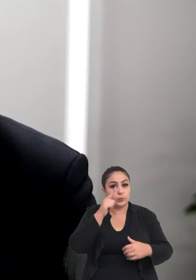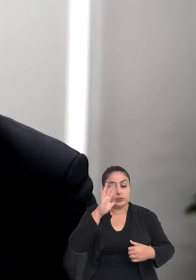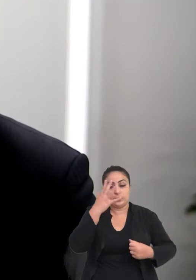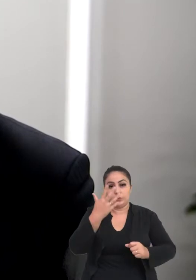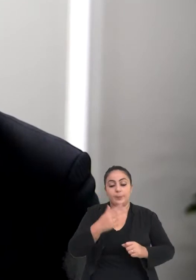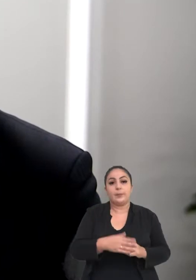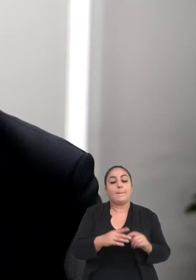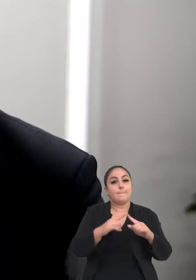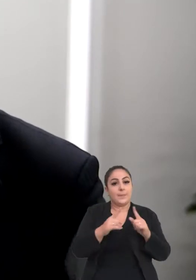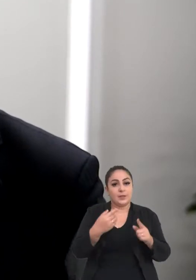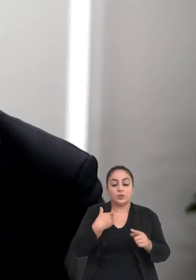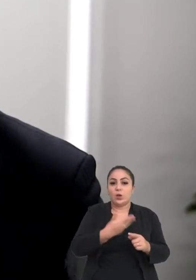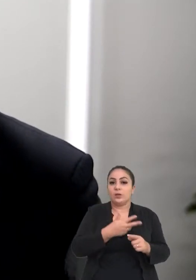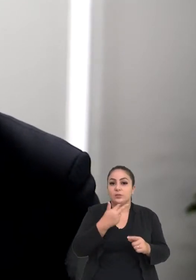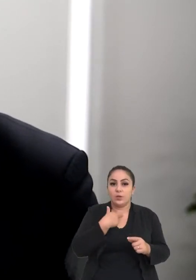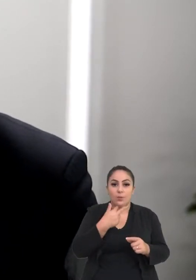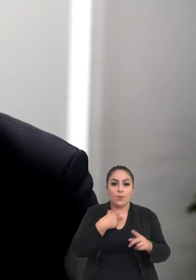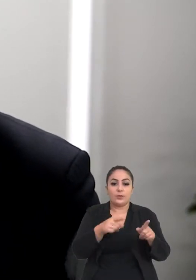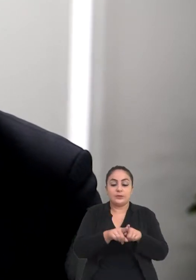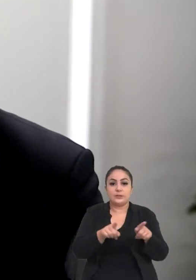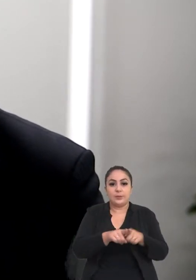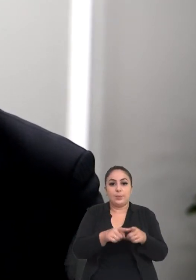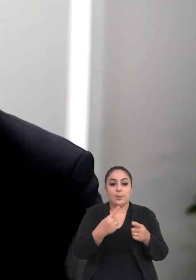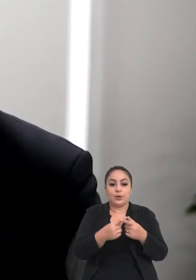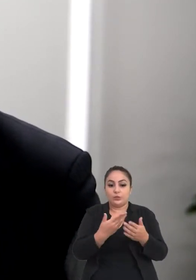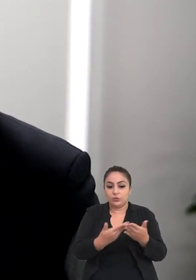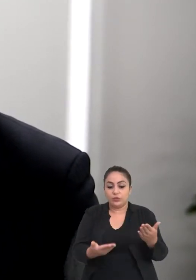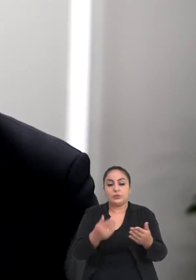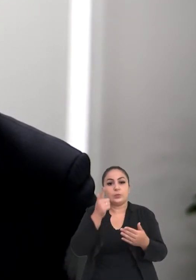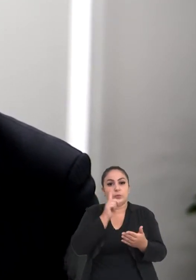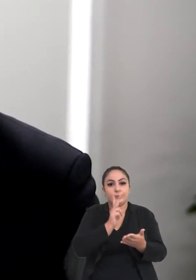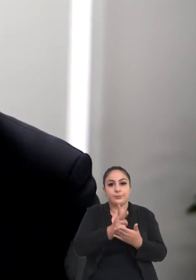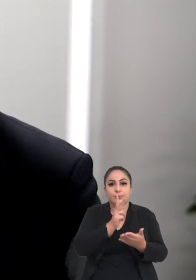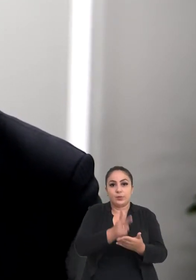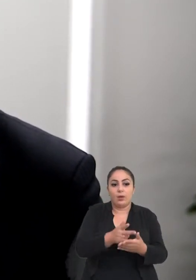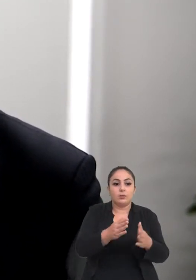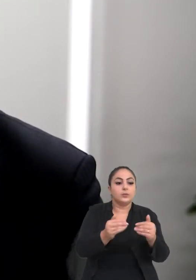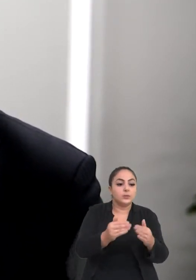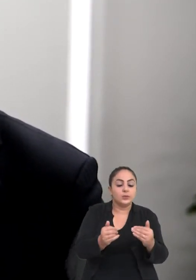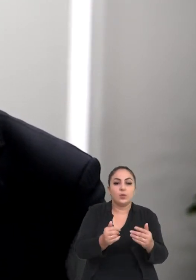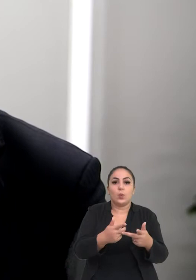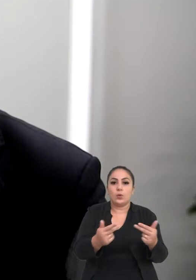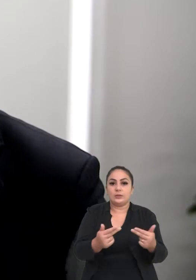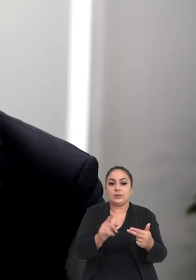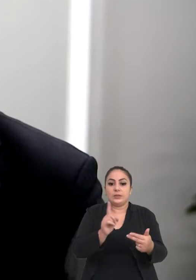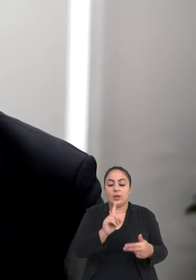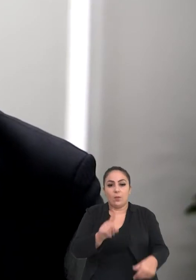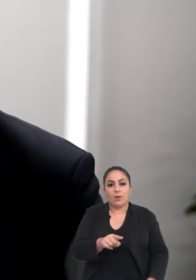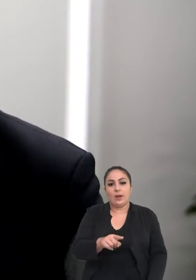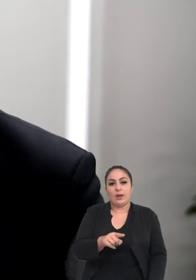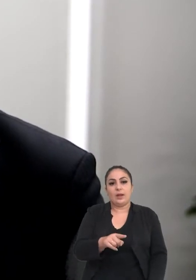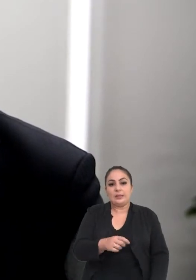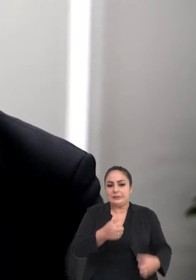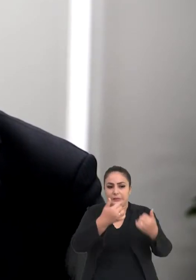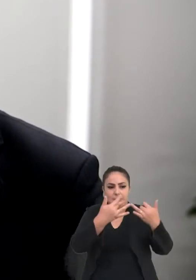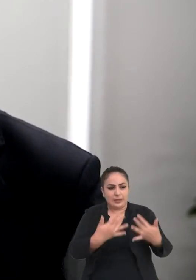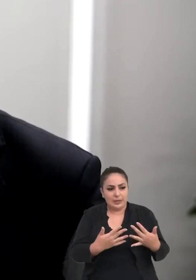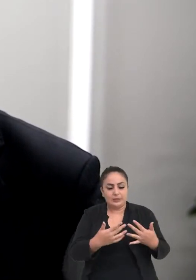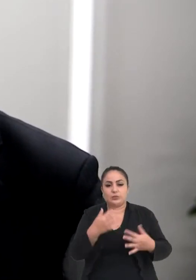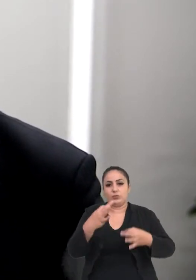totalmente resolvido, mas a gente também não pode, por conta disso, permanecer com cobranças que não sejam